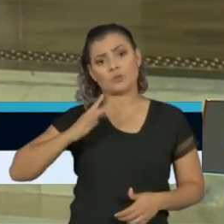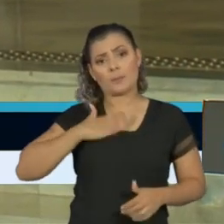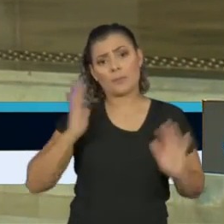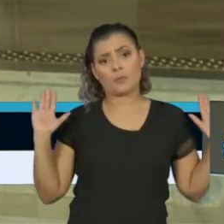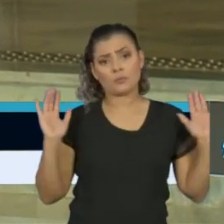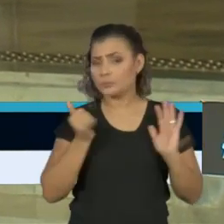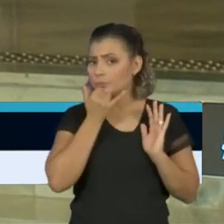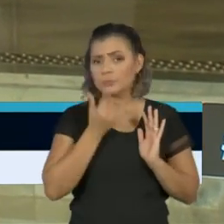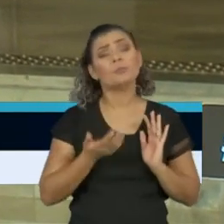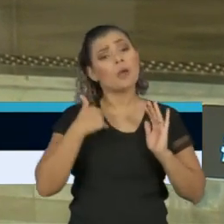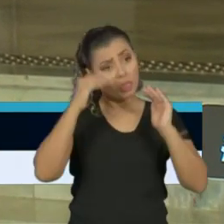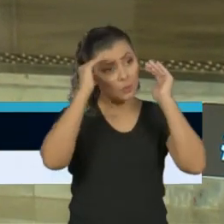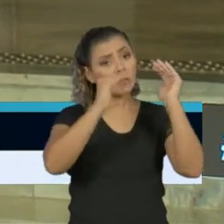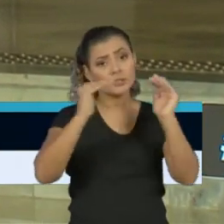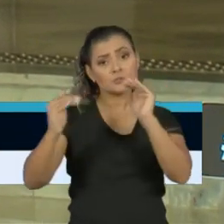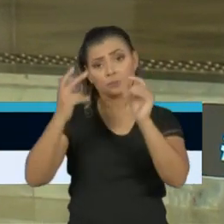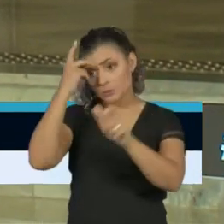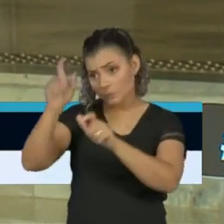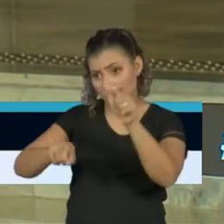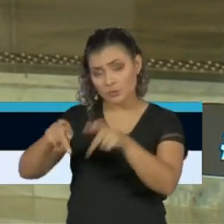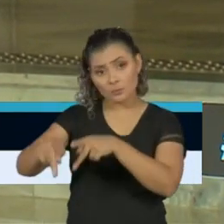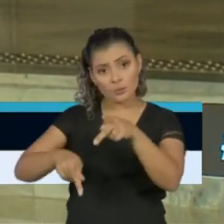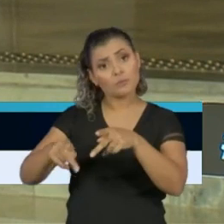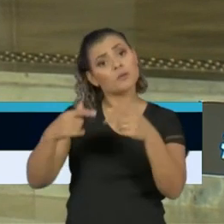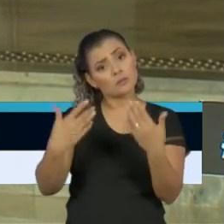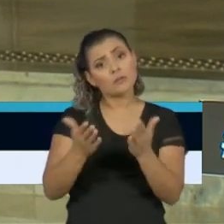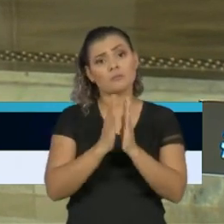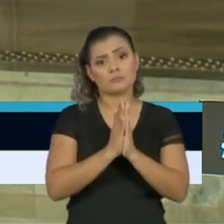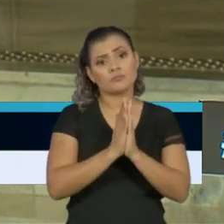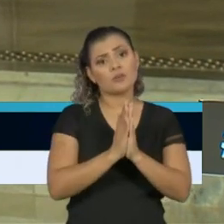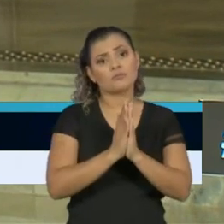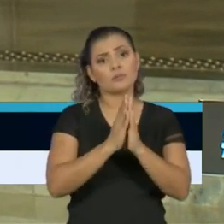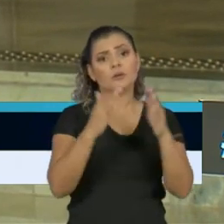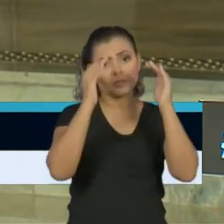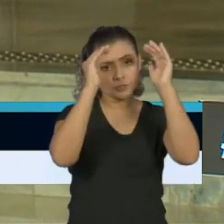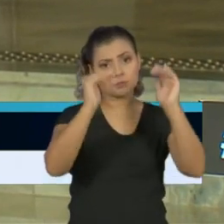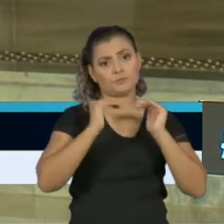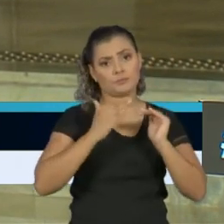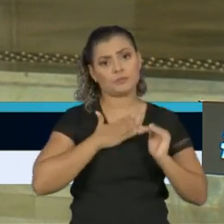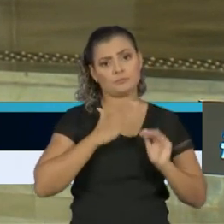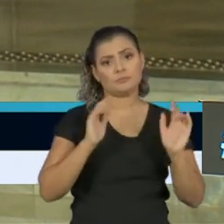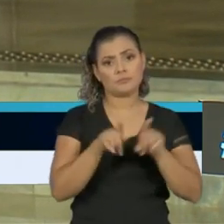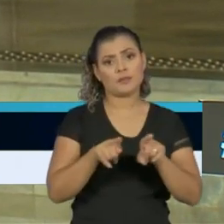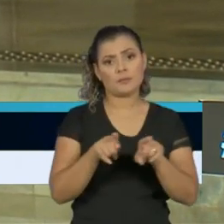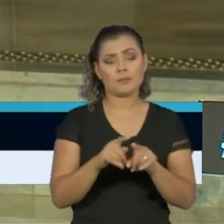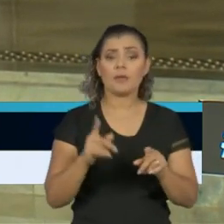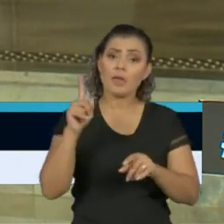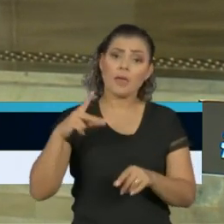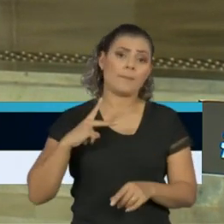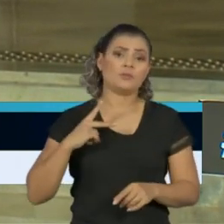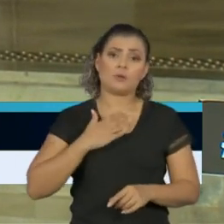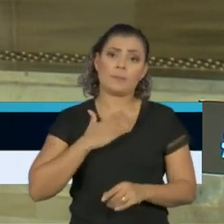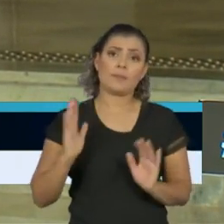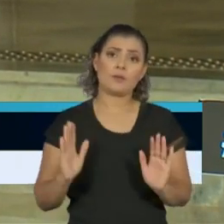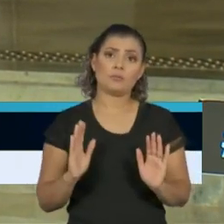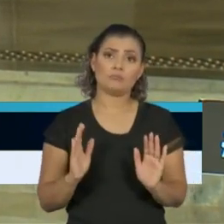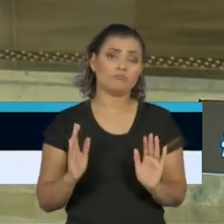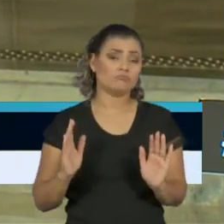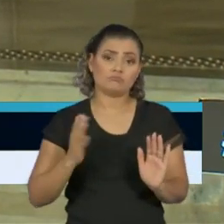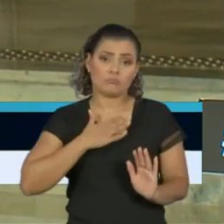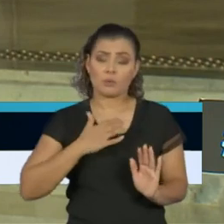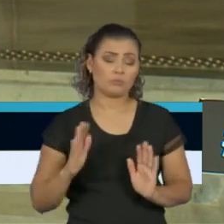como eu respeito os meus pacientes, eu gostaria de ser respeitado em algo que é muito pessoal e muito